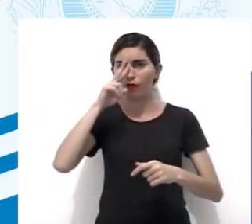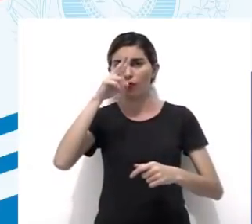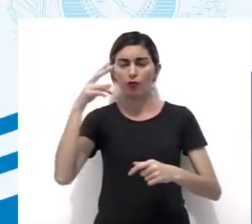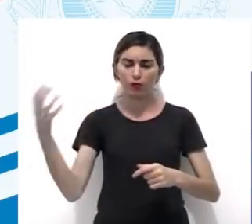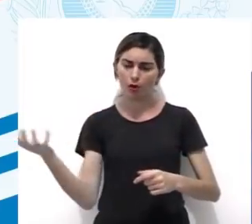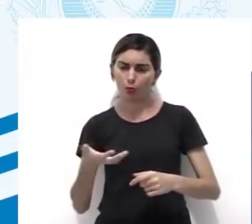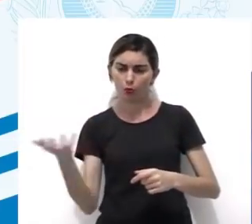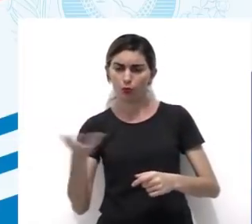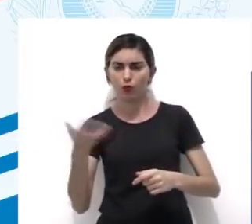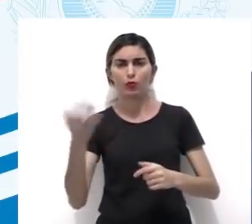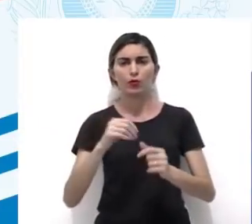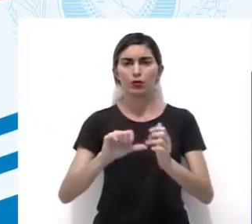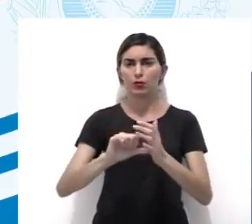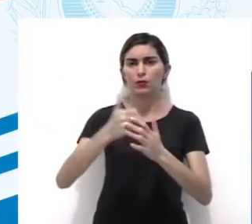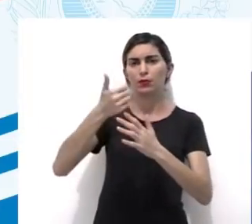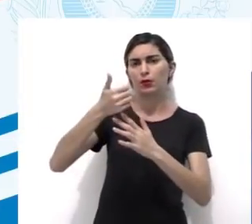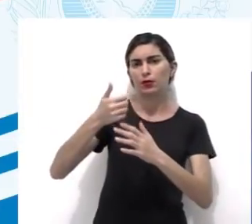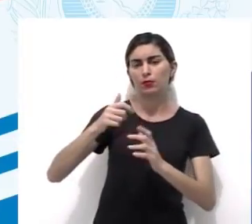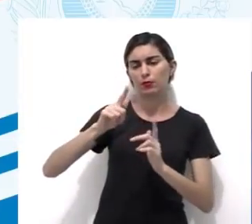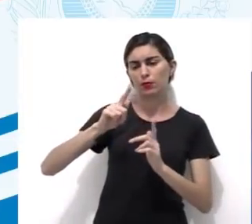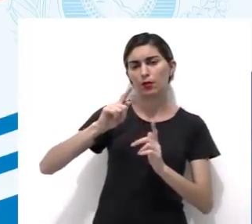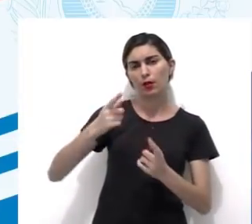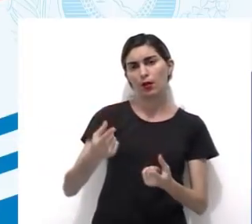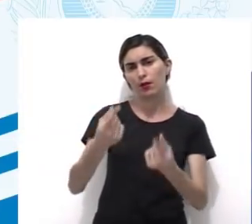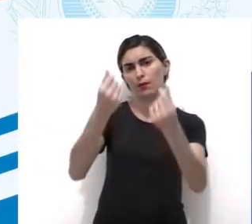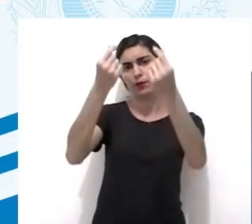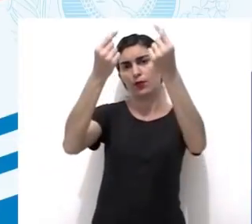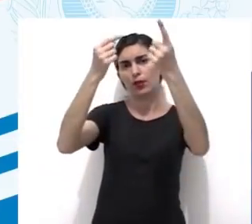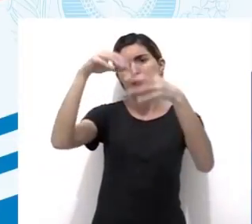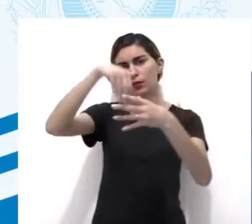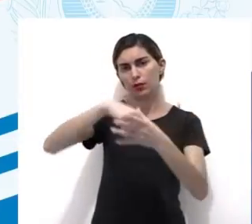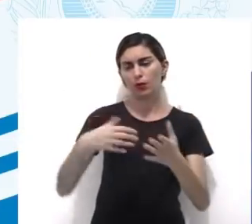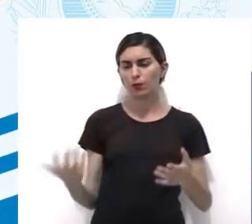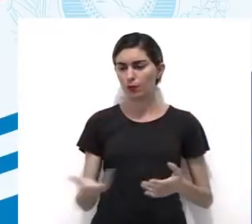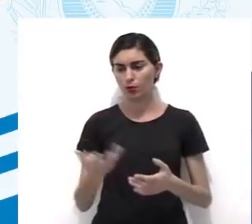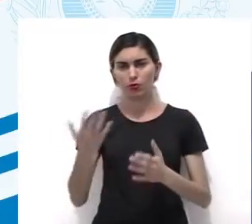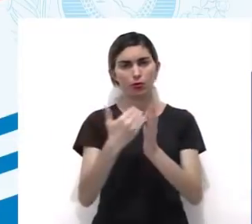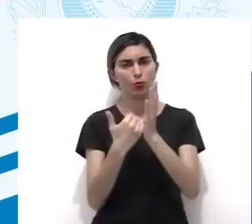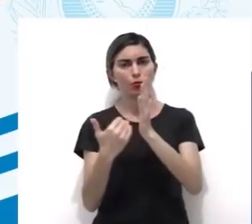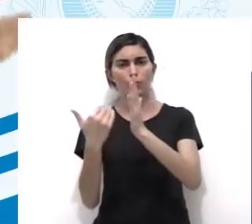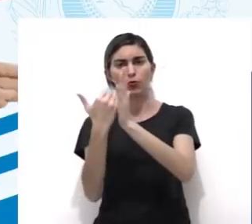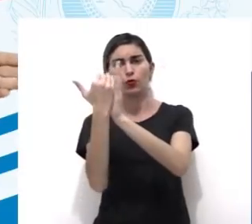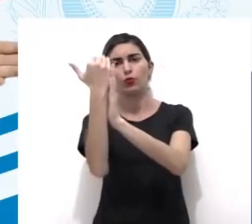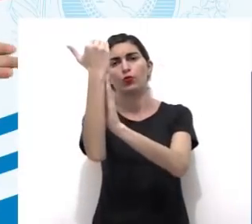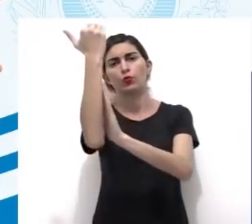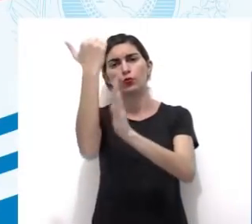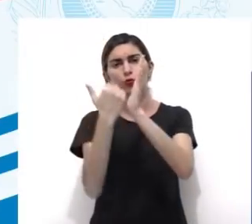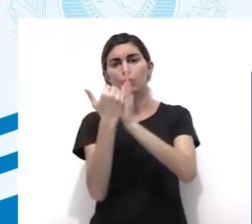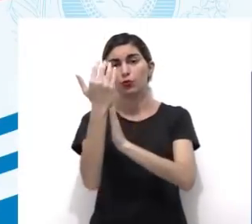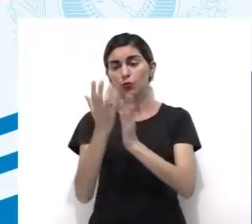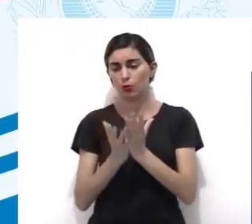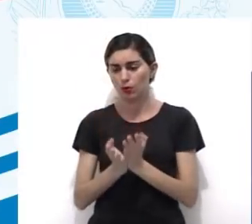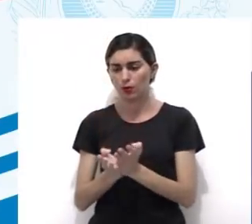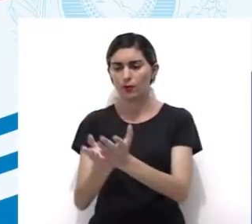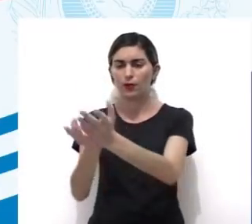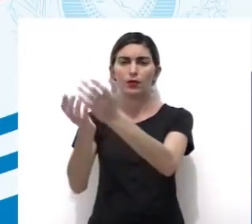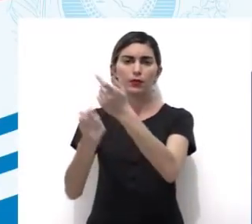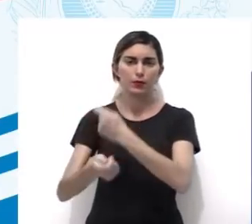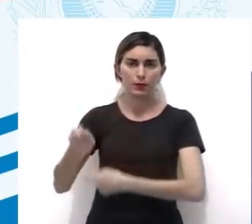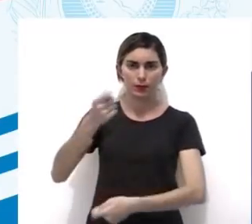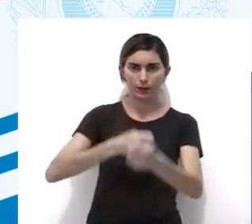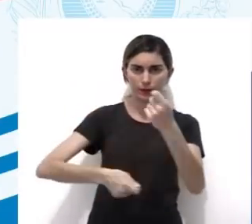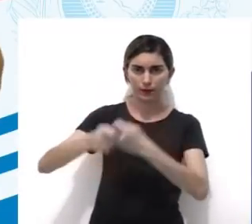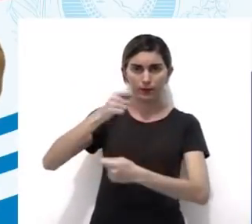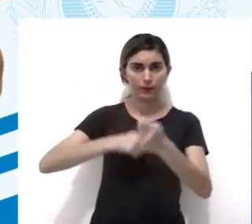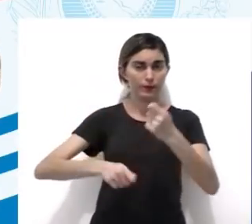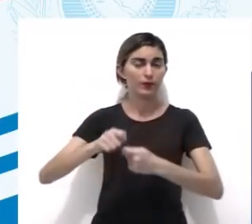processo, né, ou os primeiros passos do capitalismo dentro dessa produção do excedente. A expansão marítimo-comercial, ela é uma